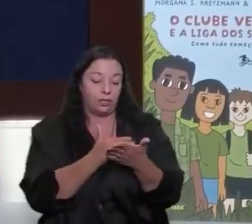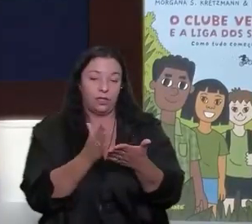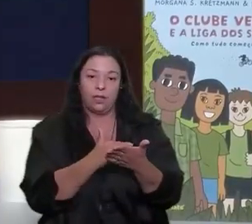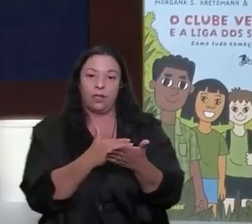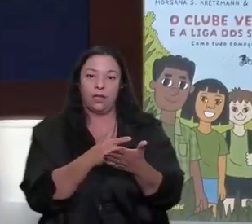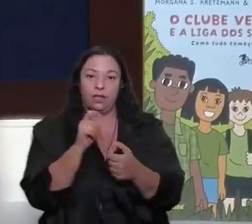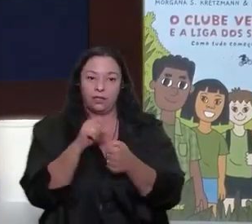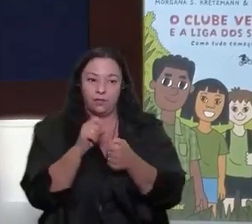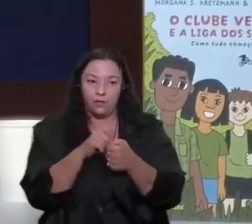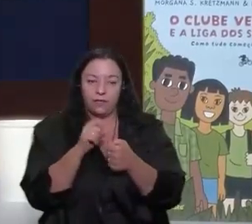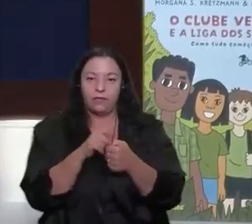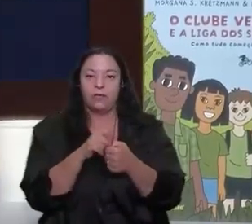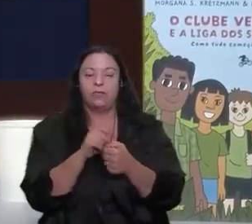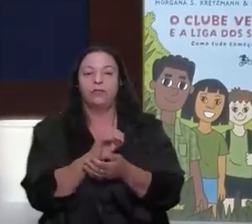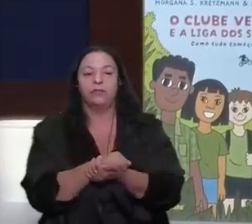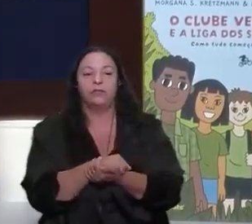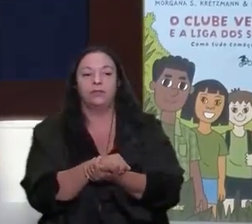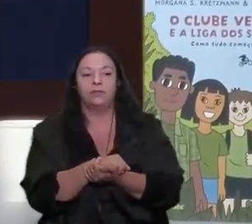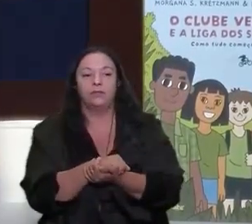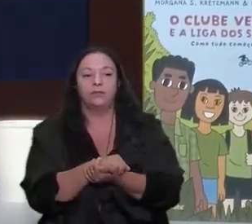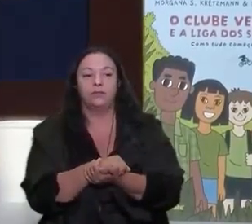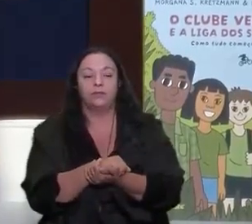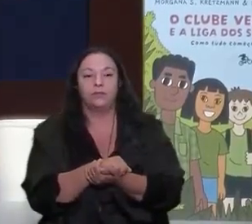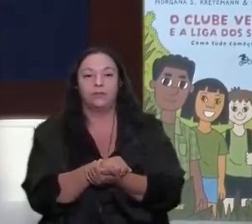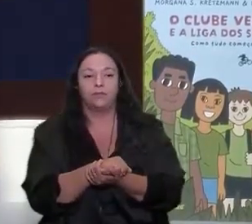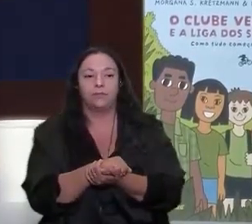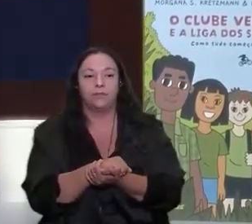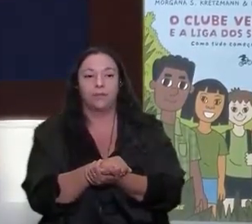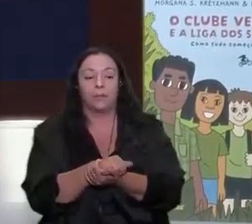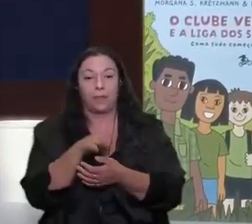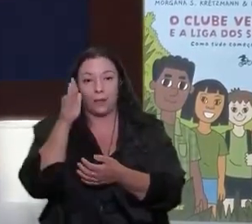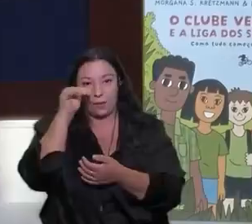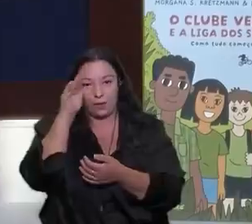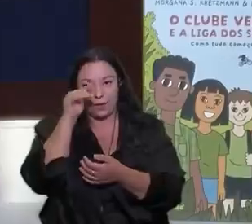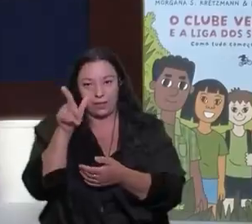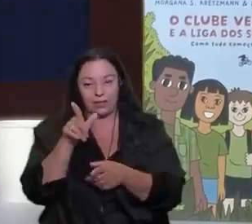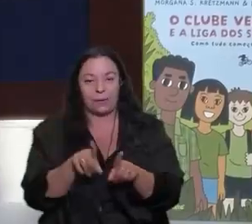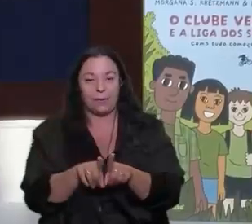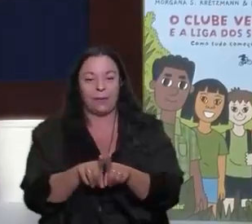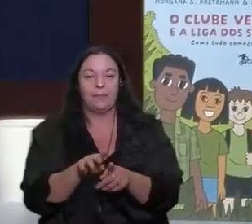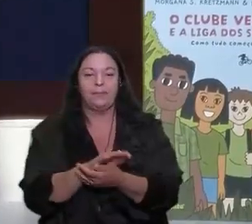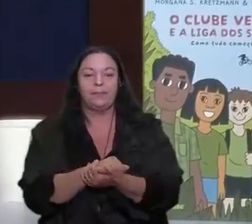e brincos longos vermelhos. Leva no pescoço o crachá dos participantes do evento.